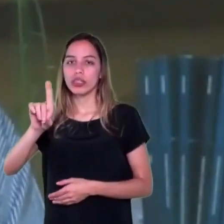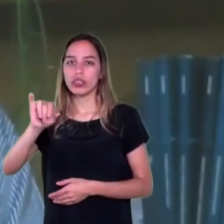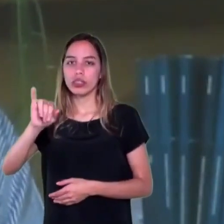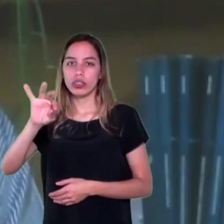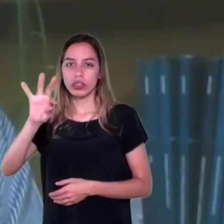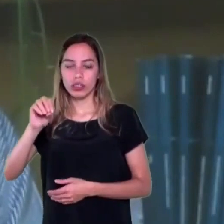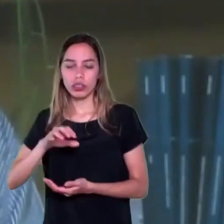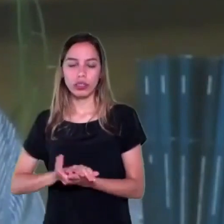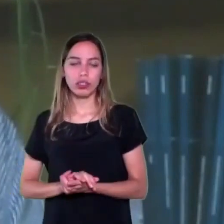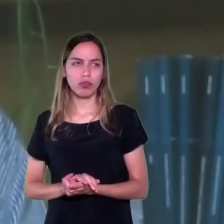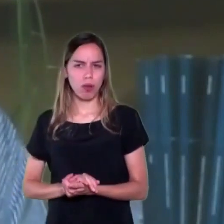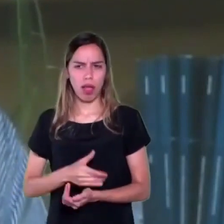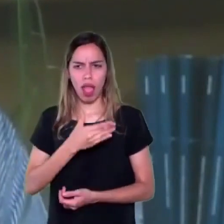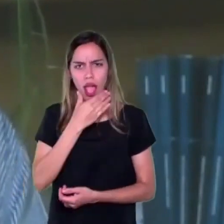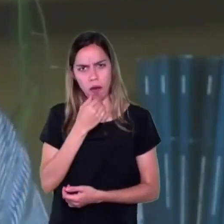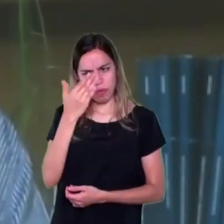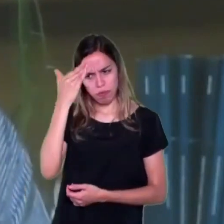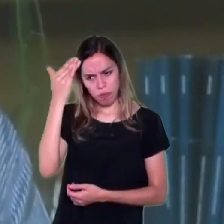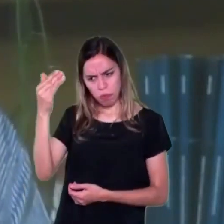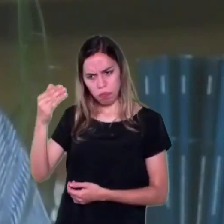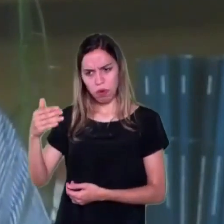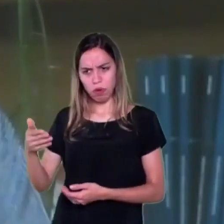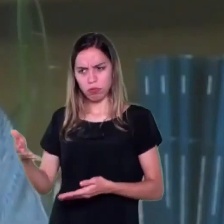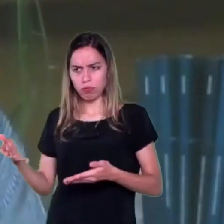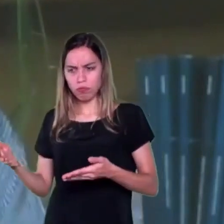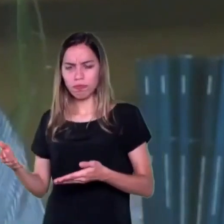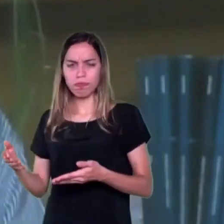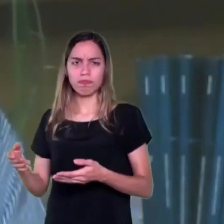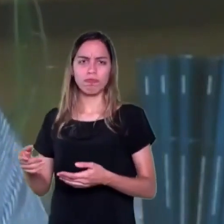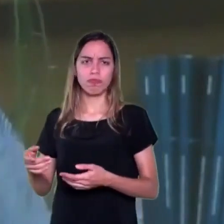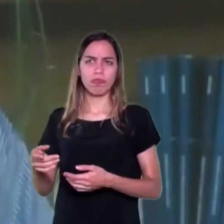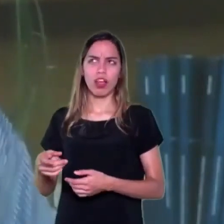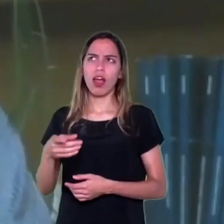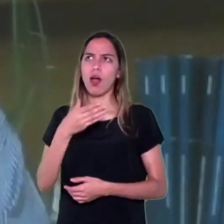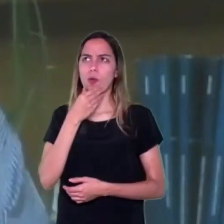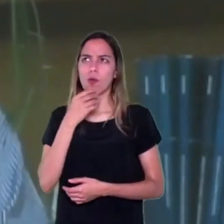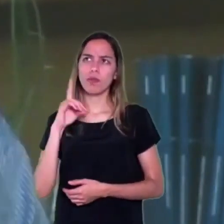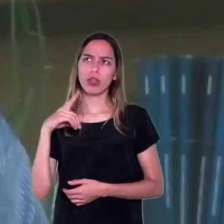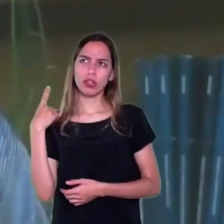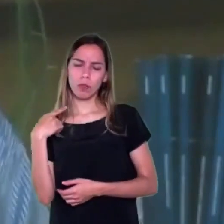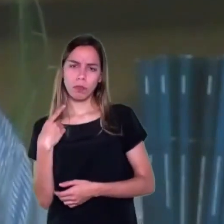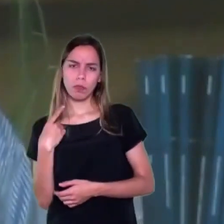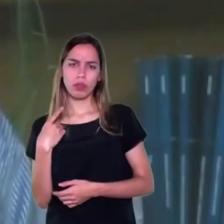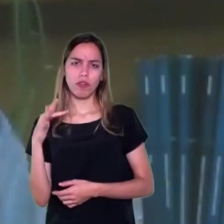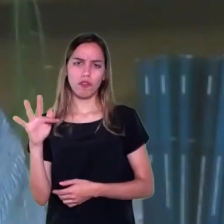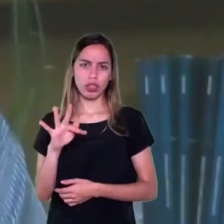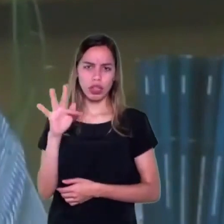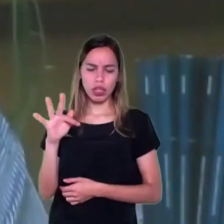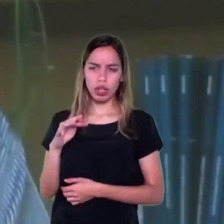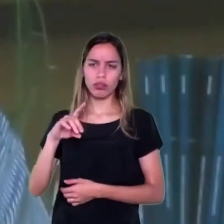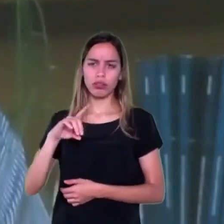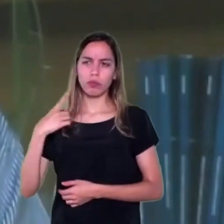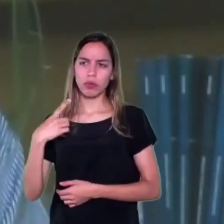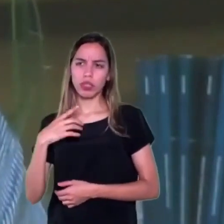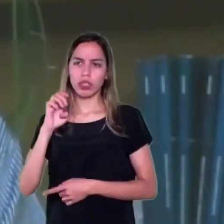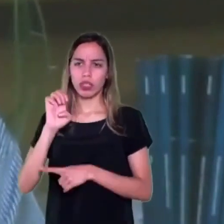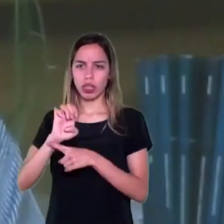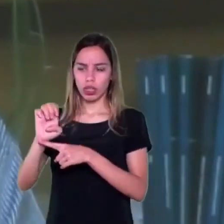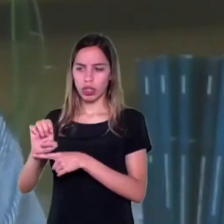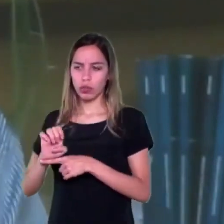muito influente, né? Foi deputado federal, deputado estadual, por vários mandatos.